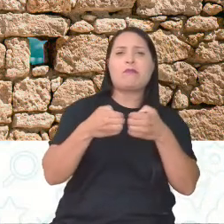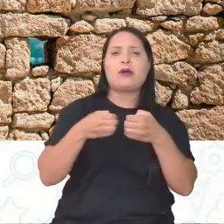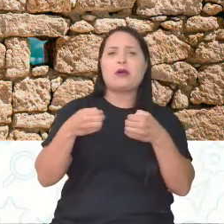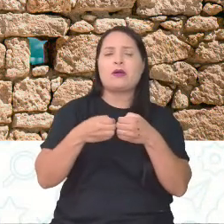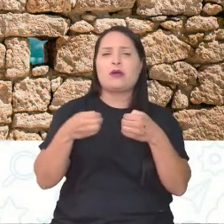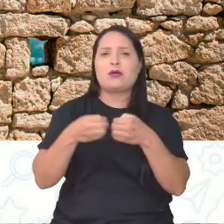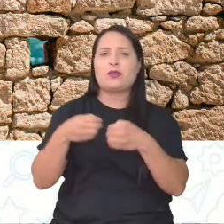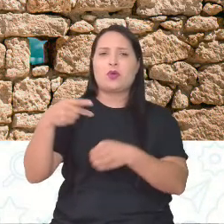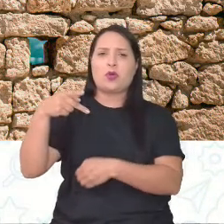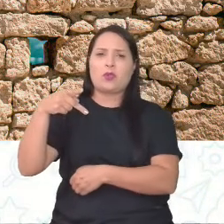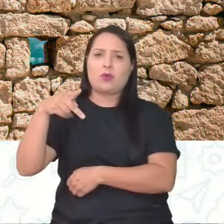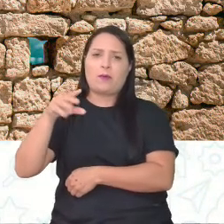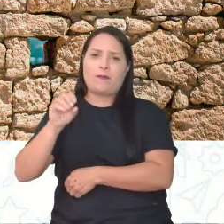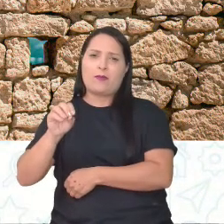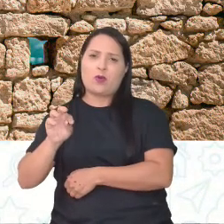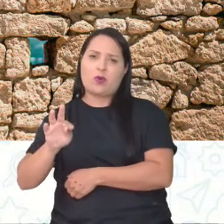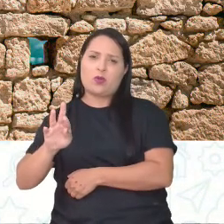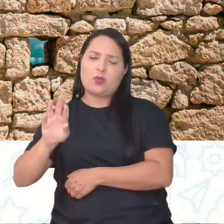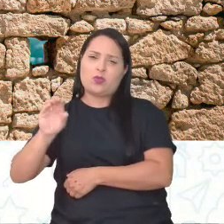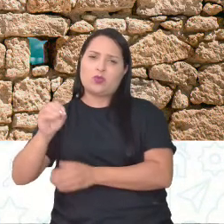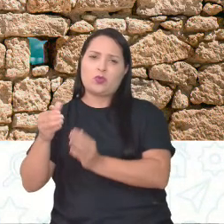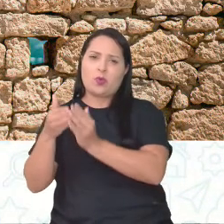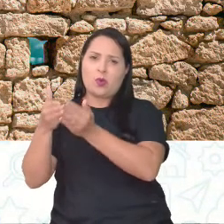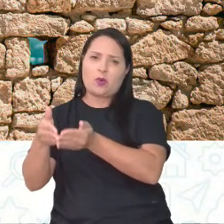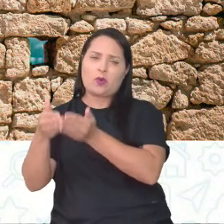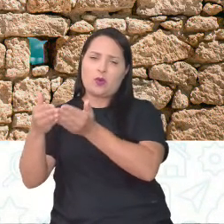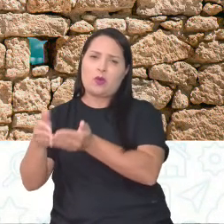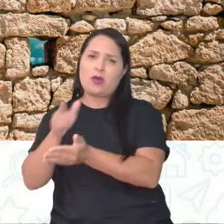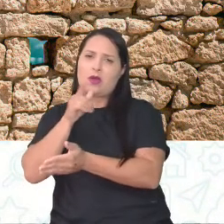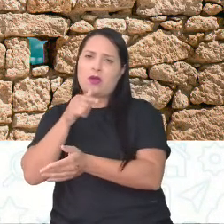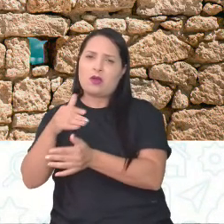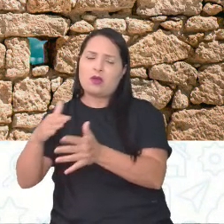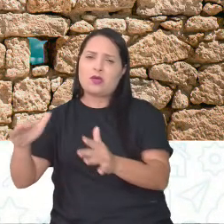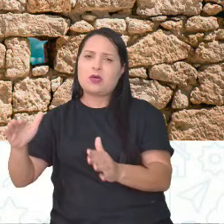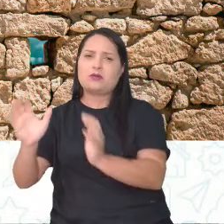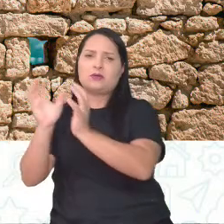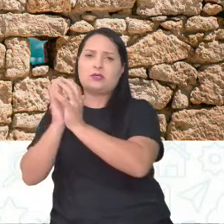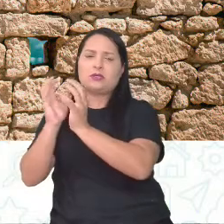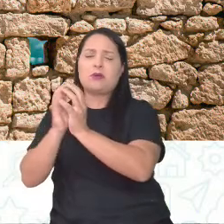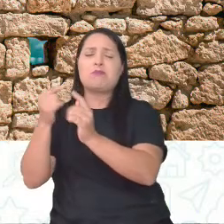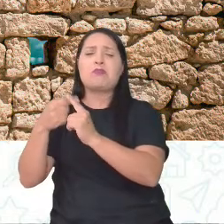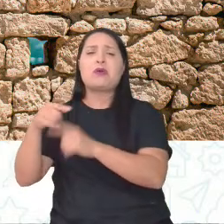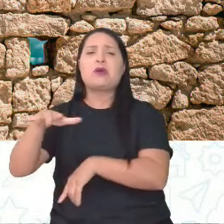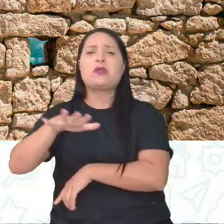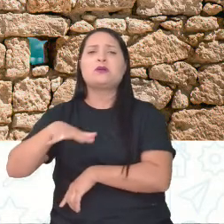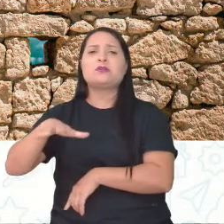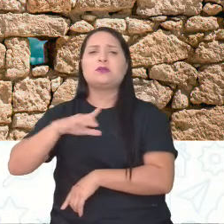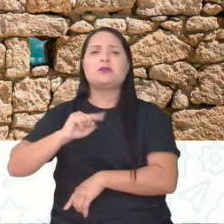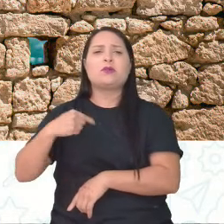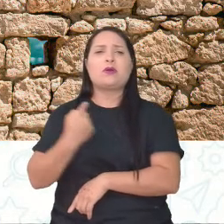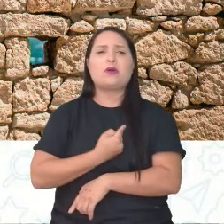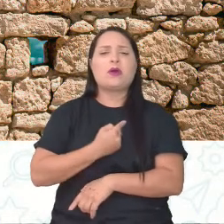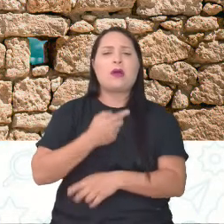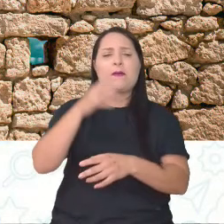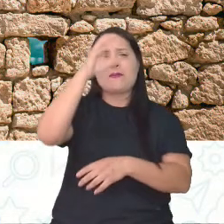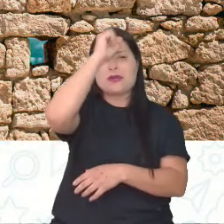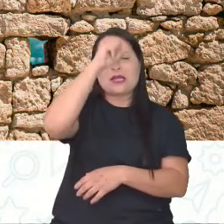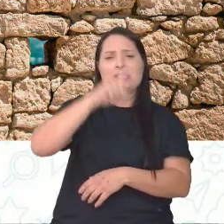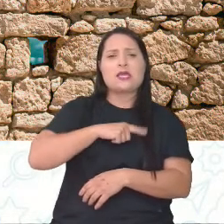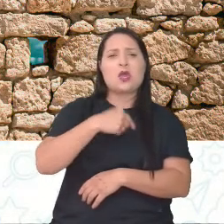do Recife. E aqui, por que ali naquela região? Né? A gente vai ver que tem outras ruas também, né, que